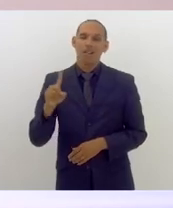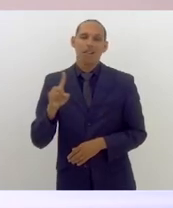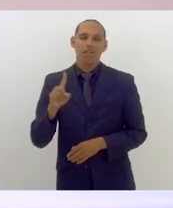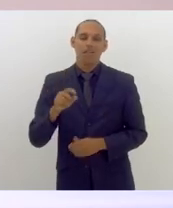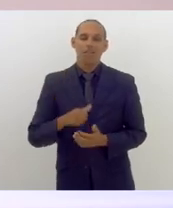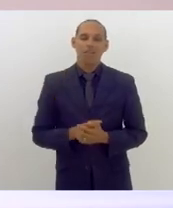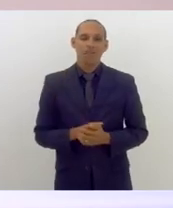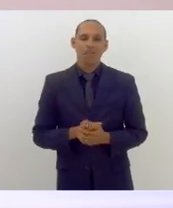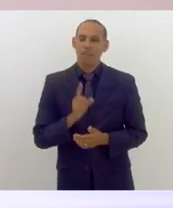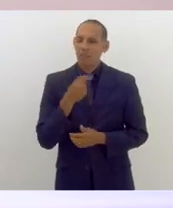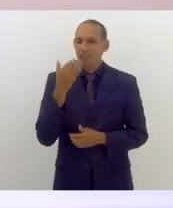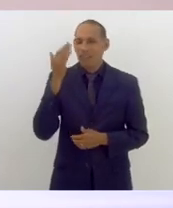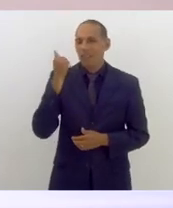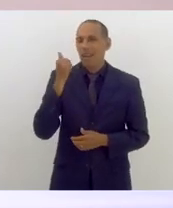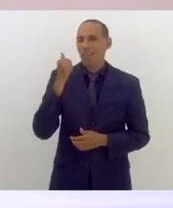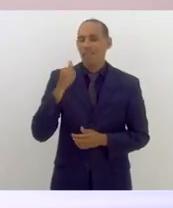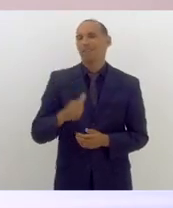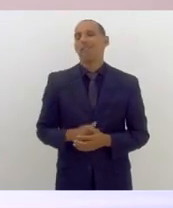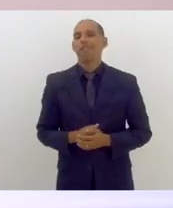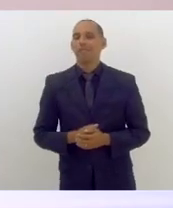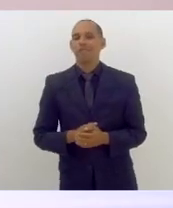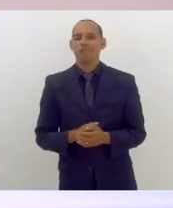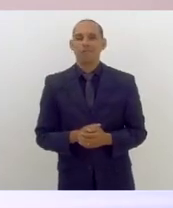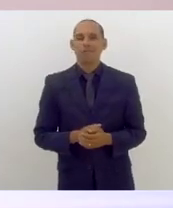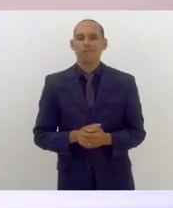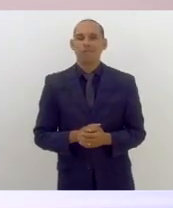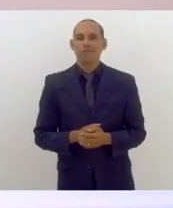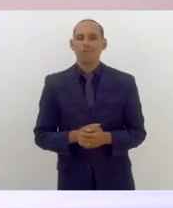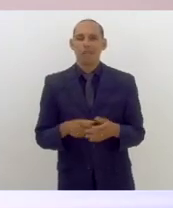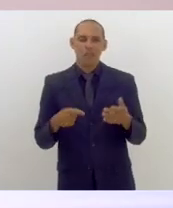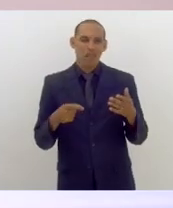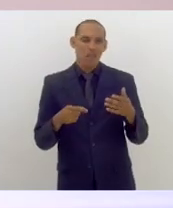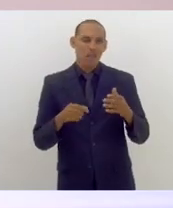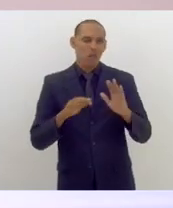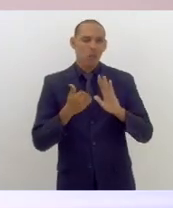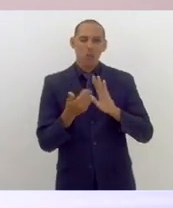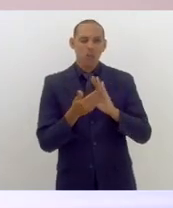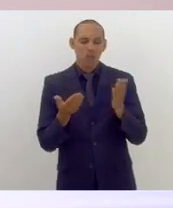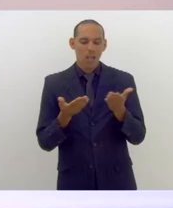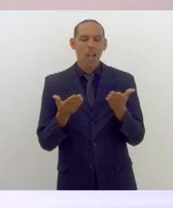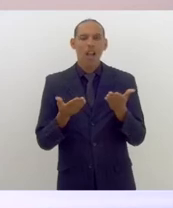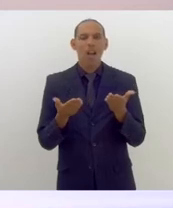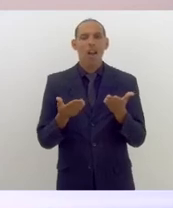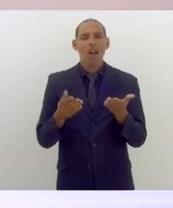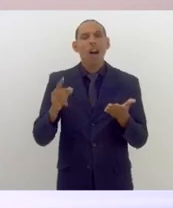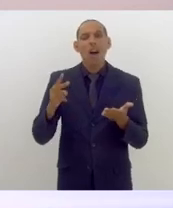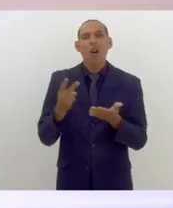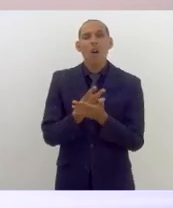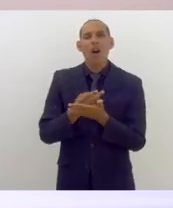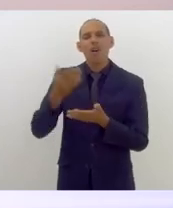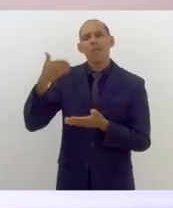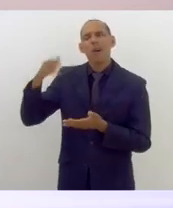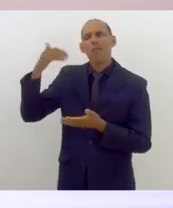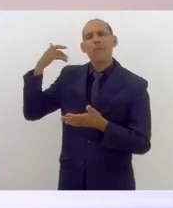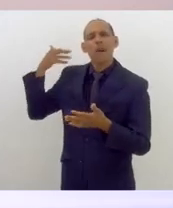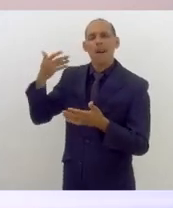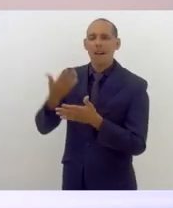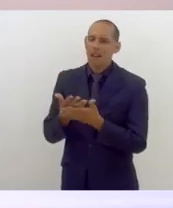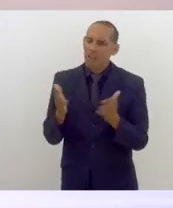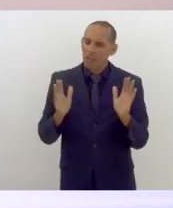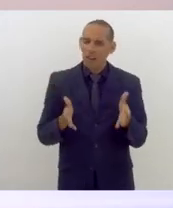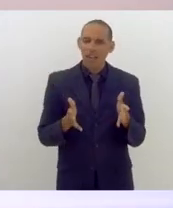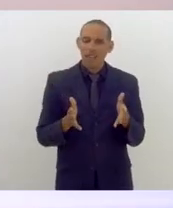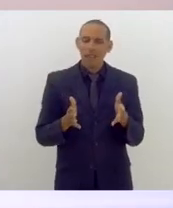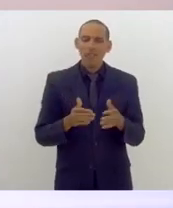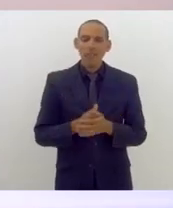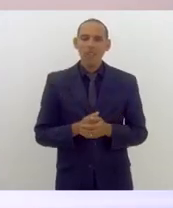comparecer e nós sabíamos que essa essa toda essa situação tá sendo montada bastante tempo a única expectativa que nós temos